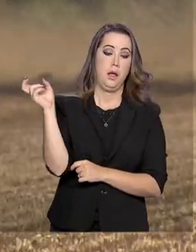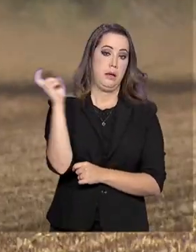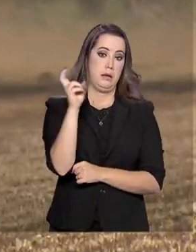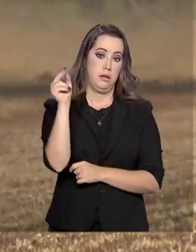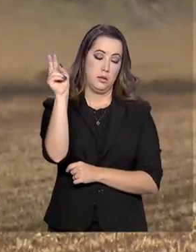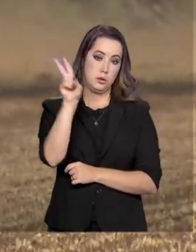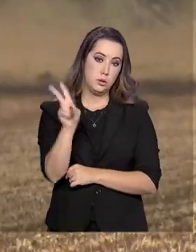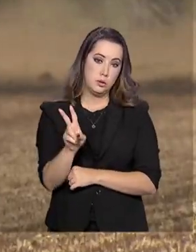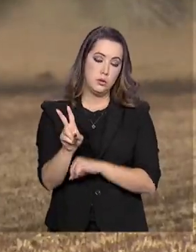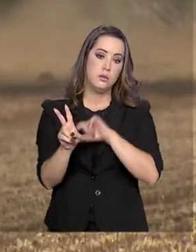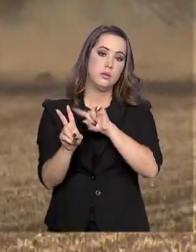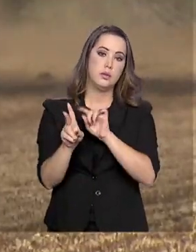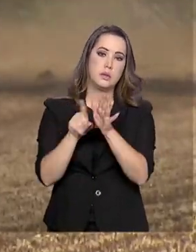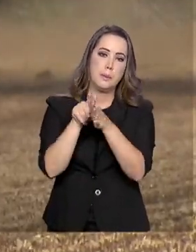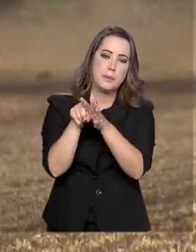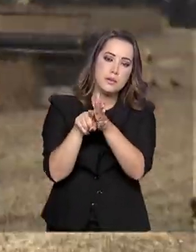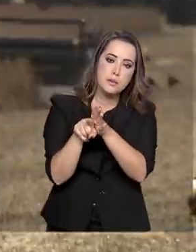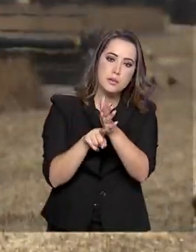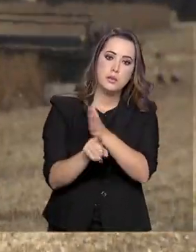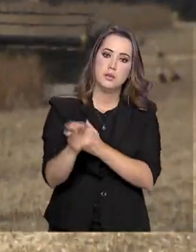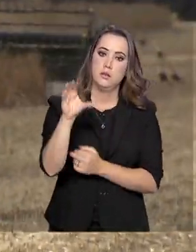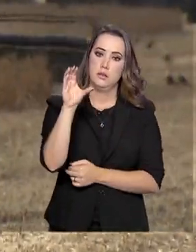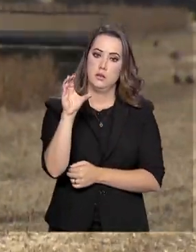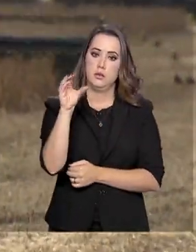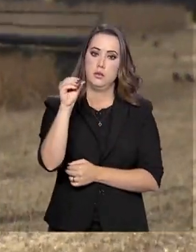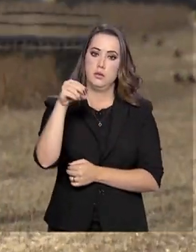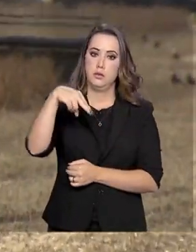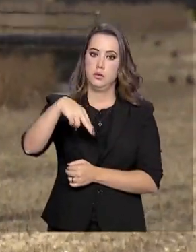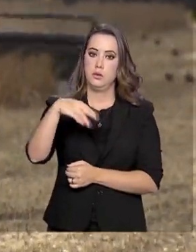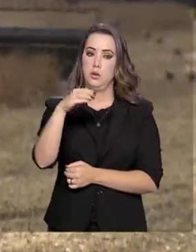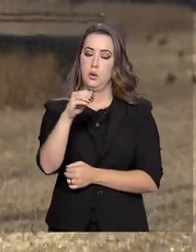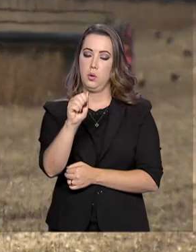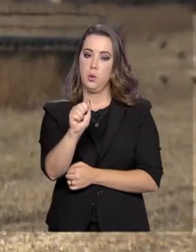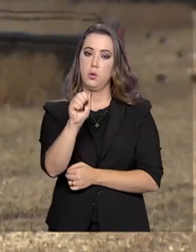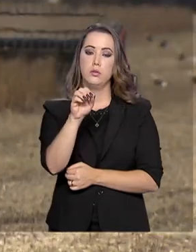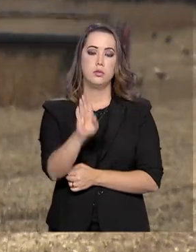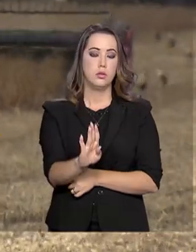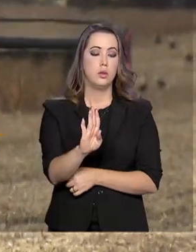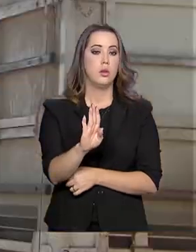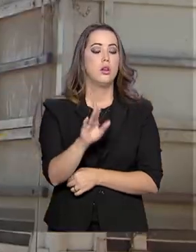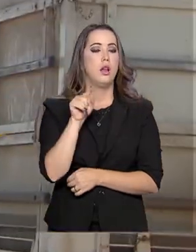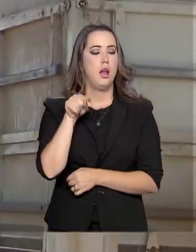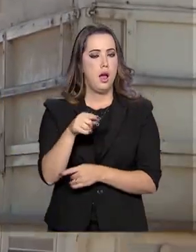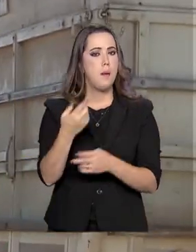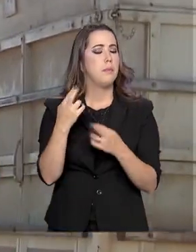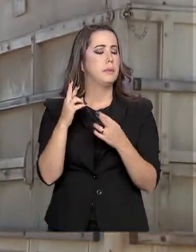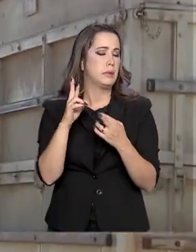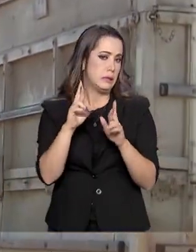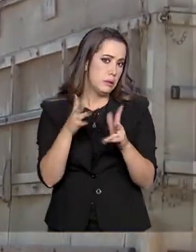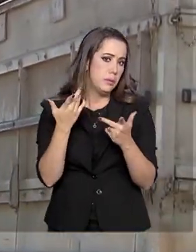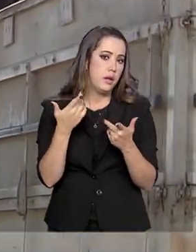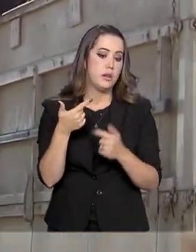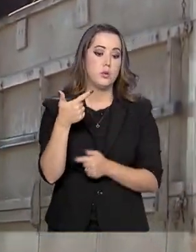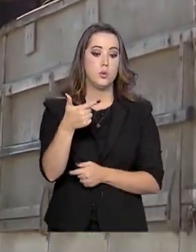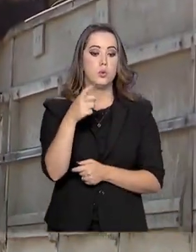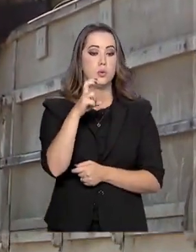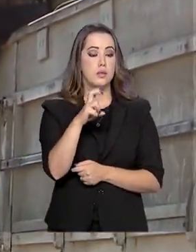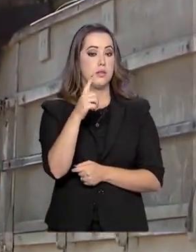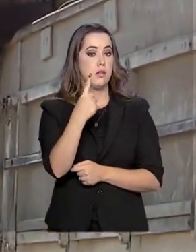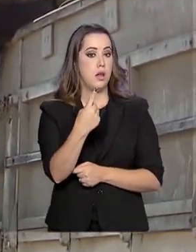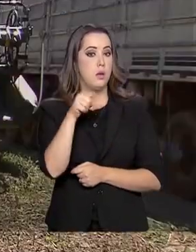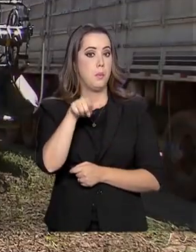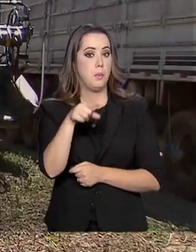levantamento feito pela Companhia Nacional de Abastecimento, a Conab. A estimativa do órgão é de uma produção de 251